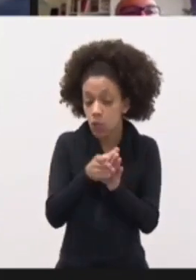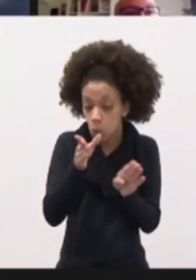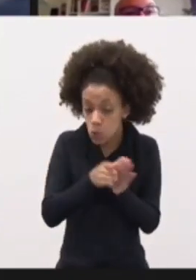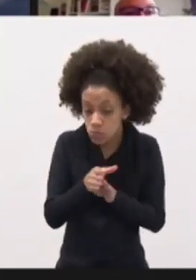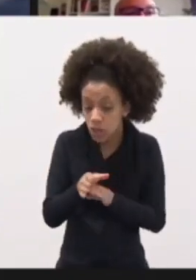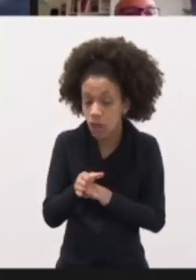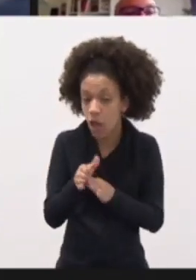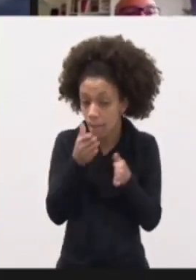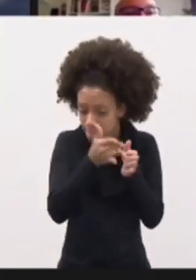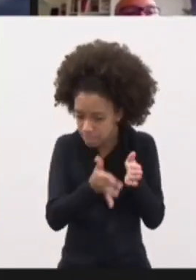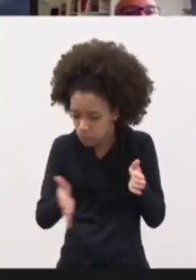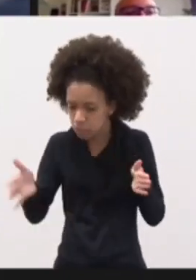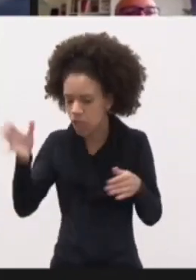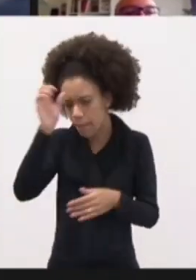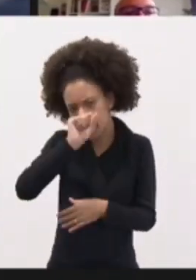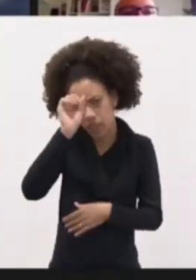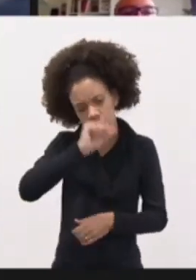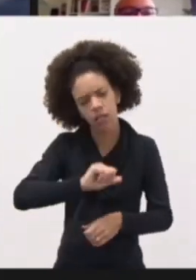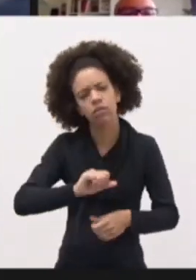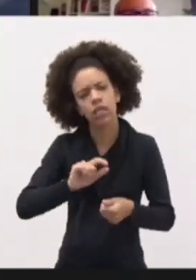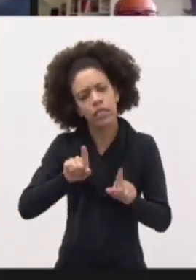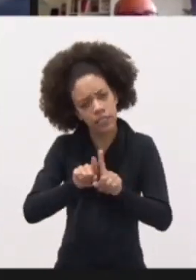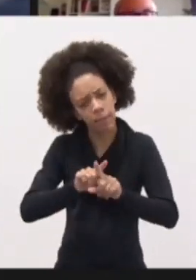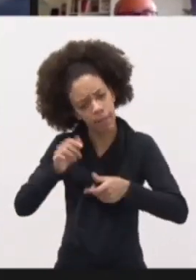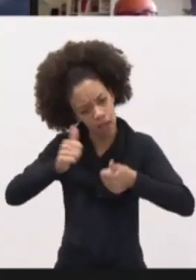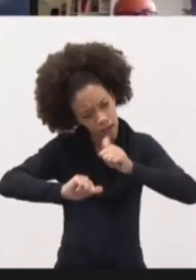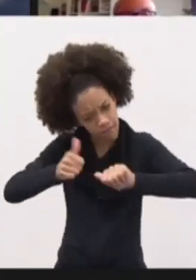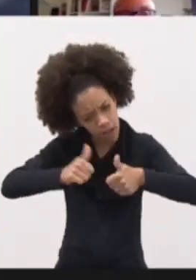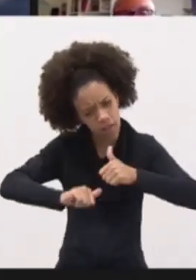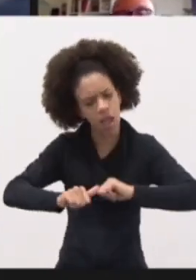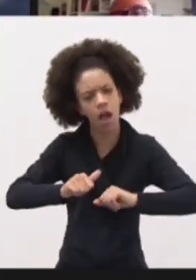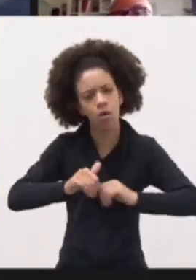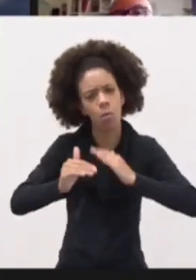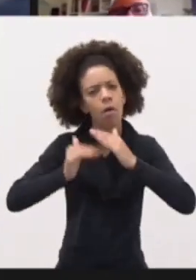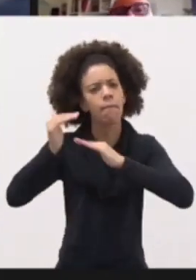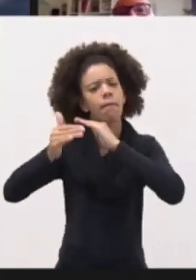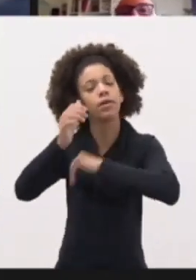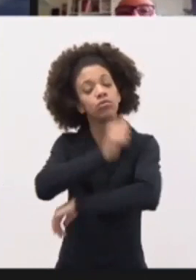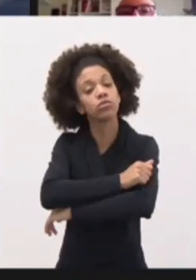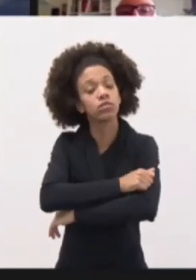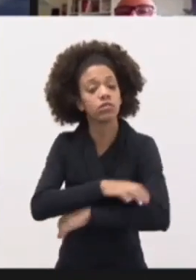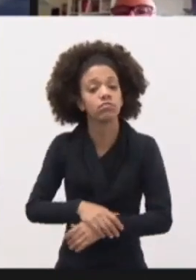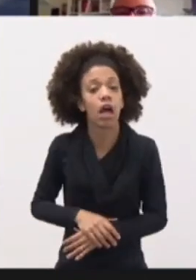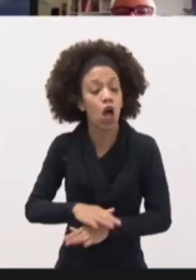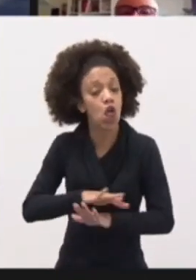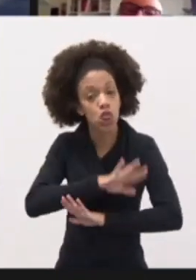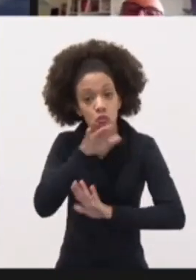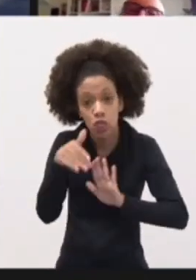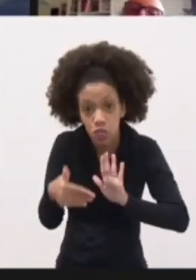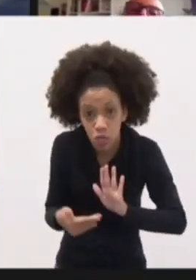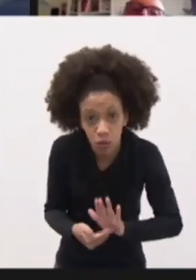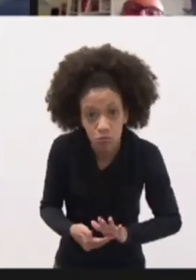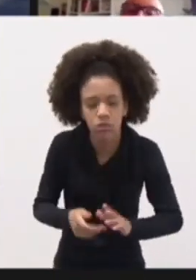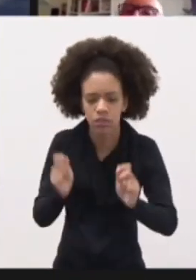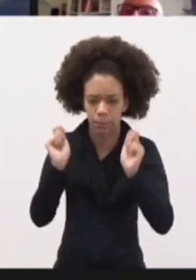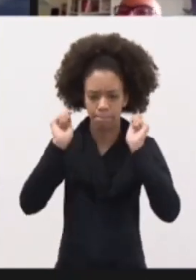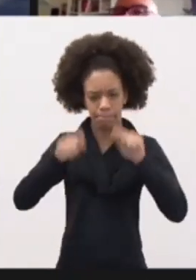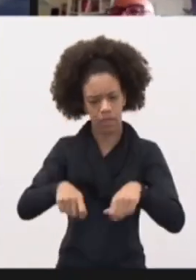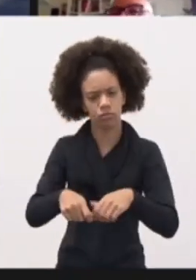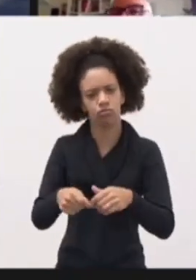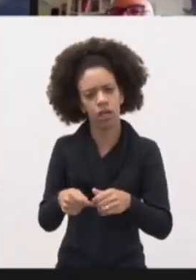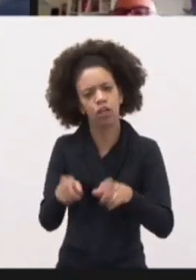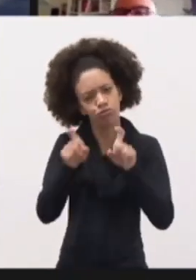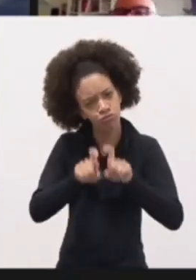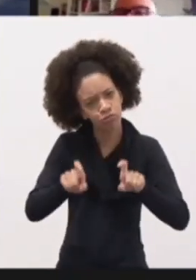de aprendizagem e avaliar o desempenho dos alunos. Ou seja, são todos os aspectos aqui da competência digital